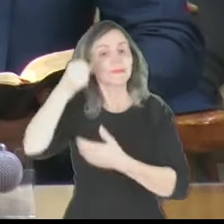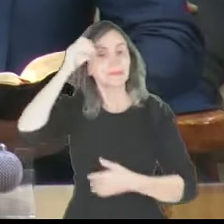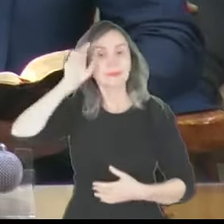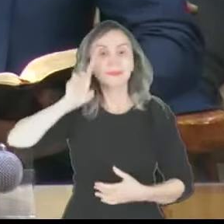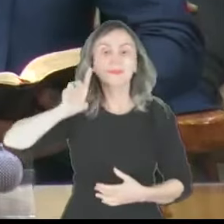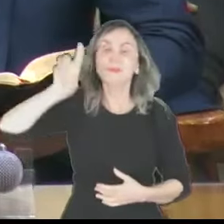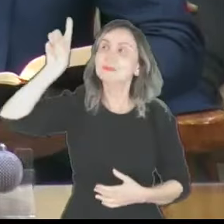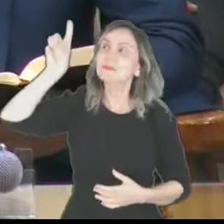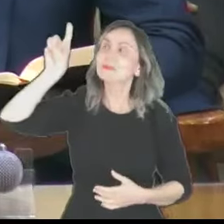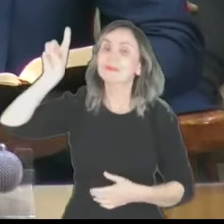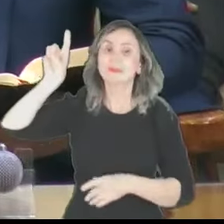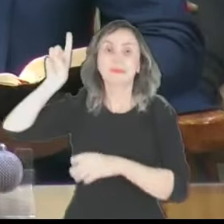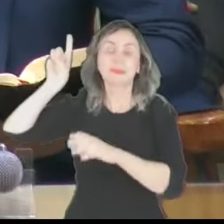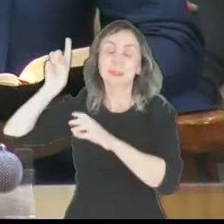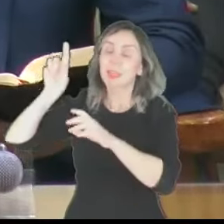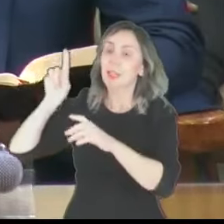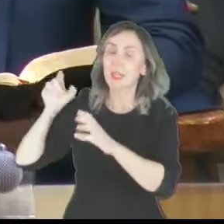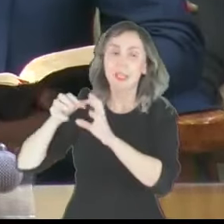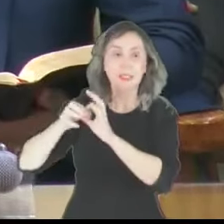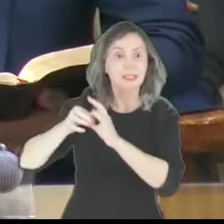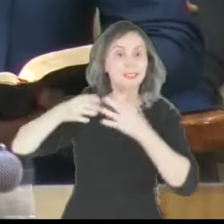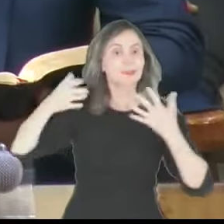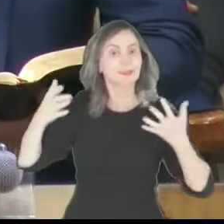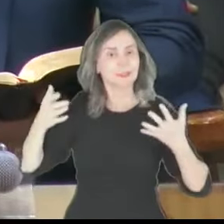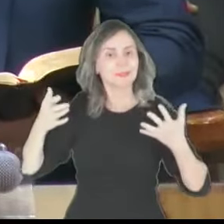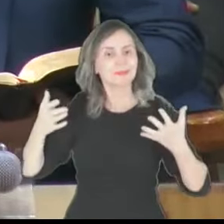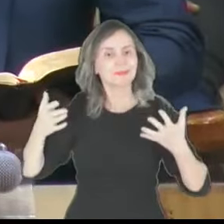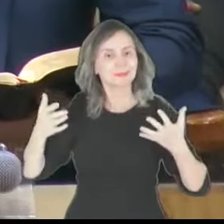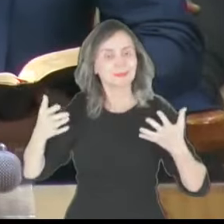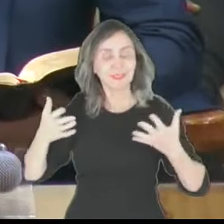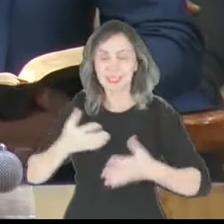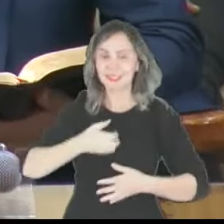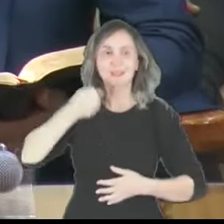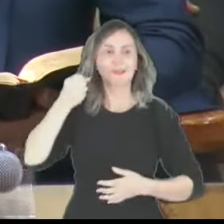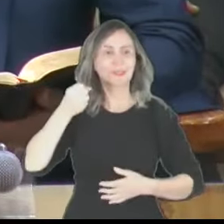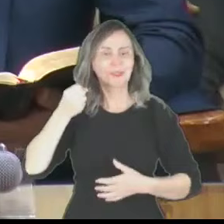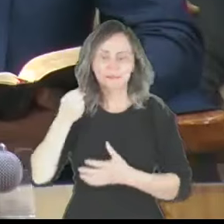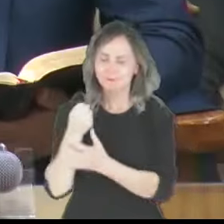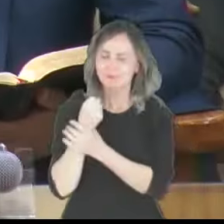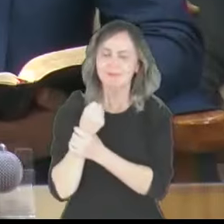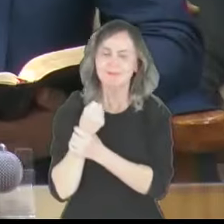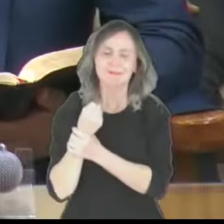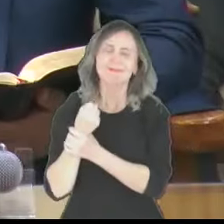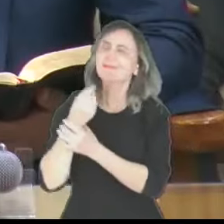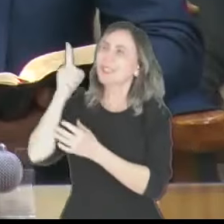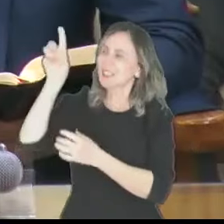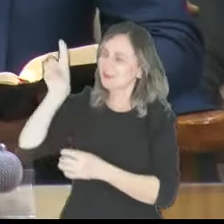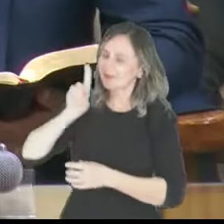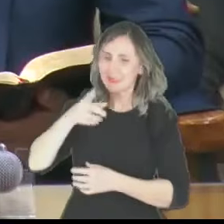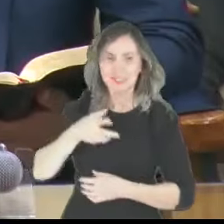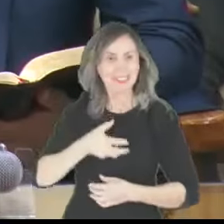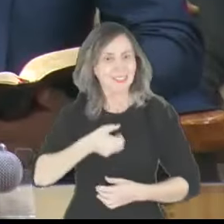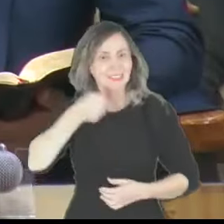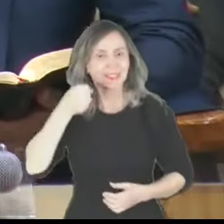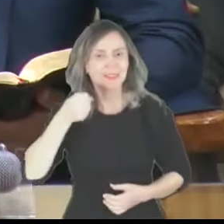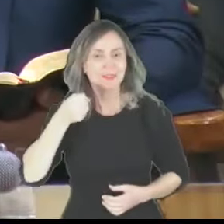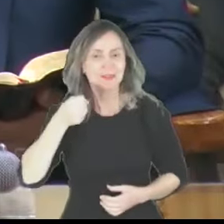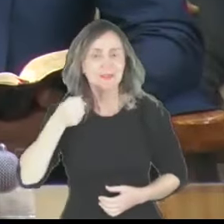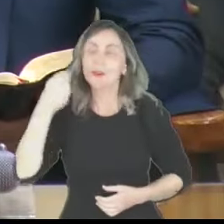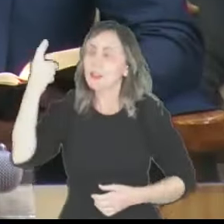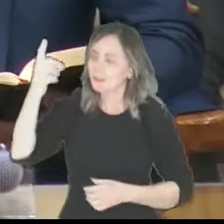é o nosso Libertador. Deus é a nossa Segurança. Deus é a nossa Salvação. Deus é a nossa